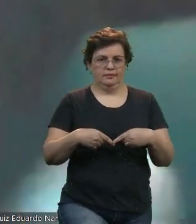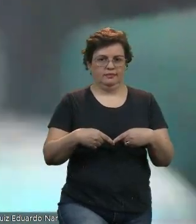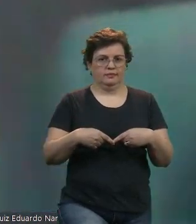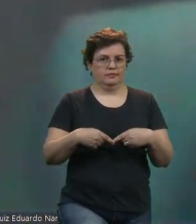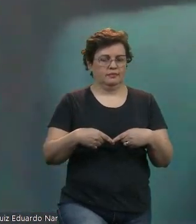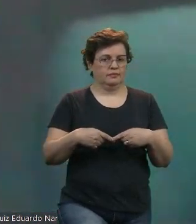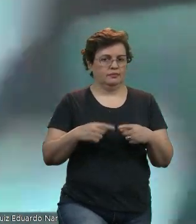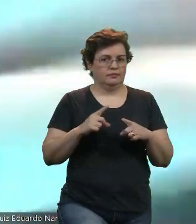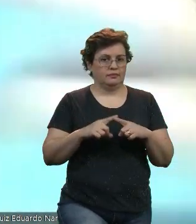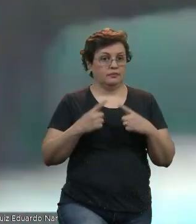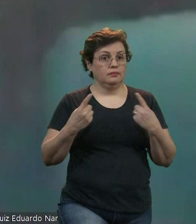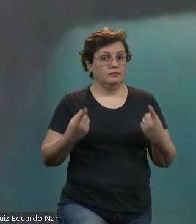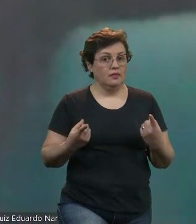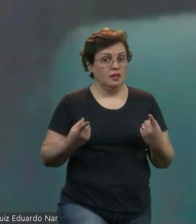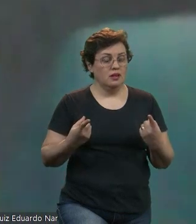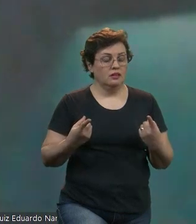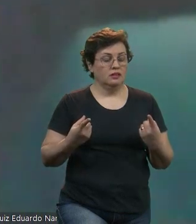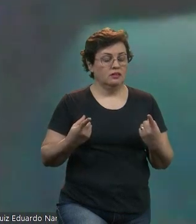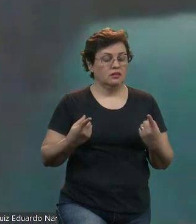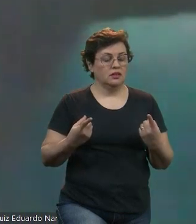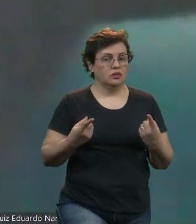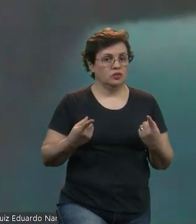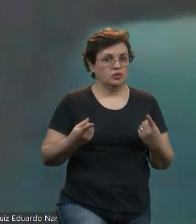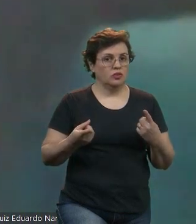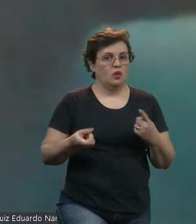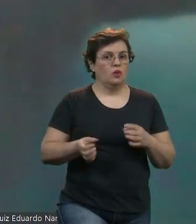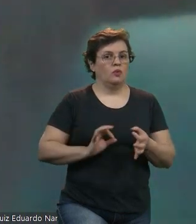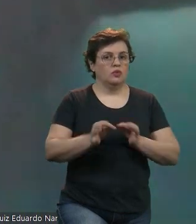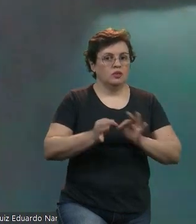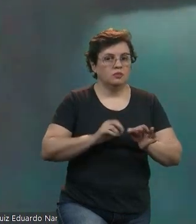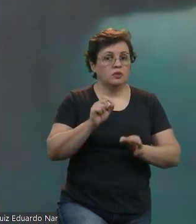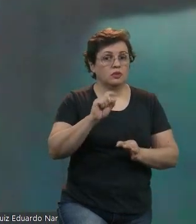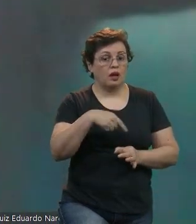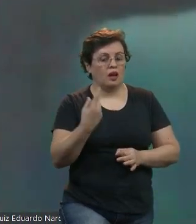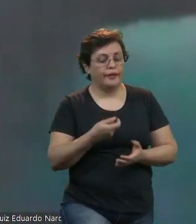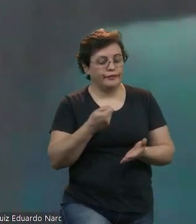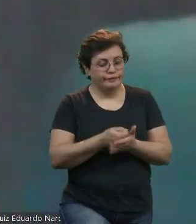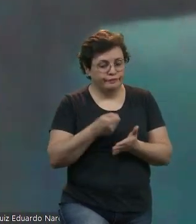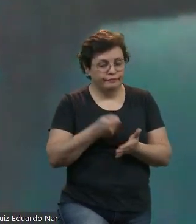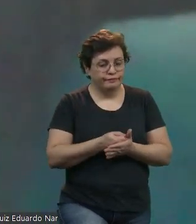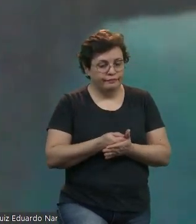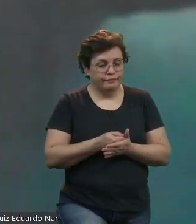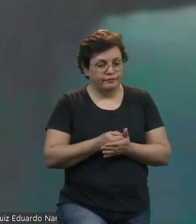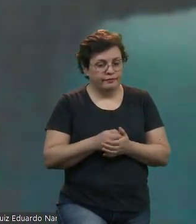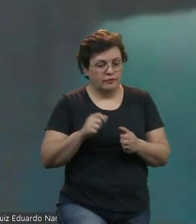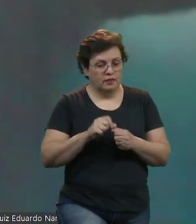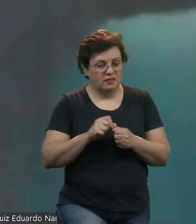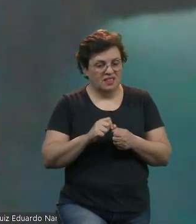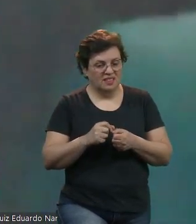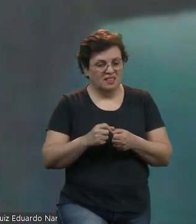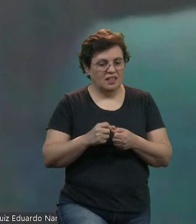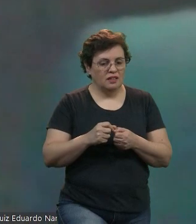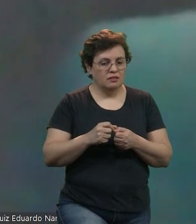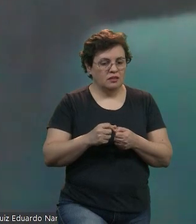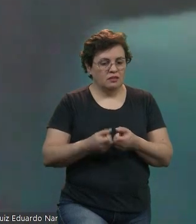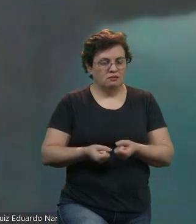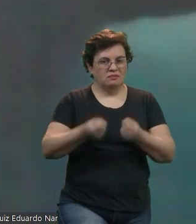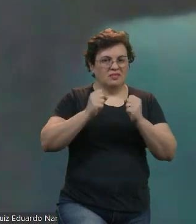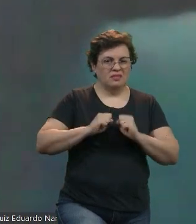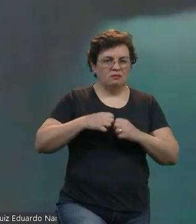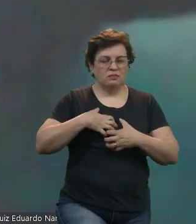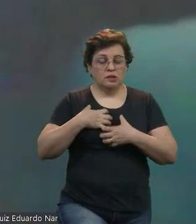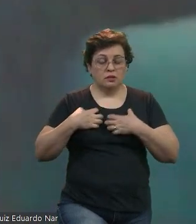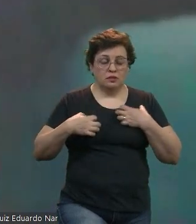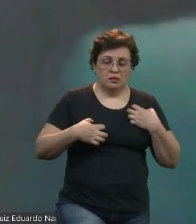mas os projetos que eventualmente nós somos obrigados a fazer que nos trazem um desgaste enorme, sobretudo